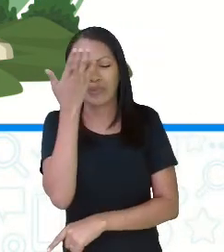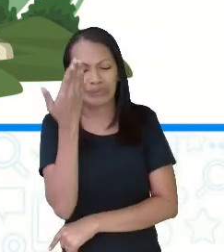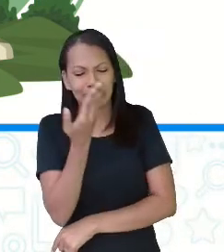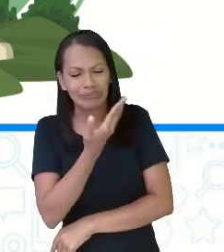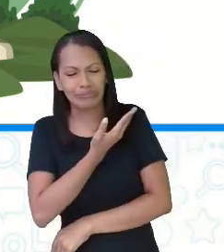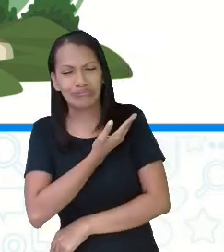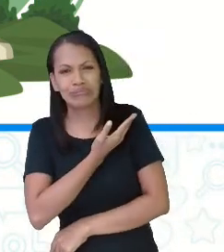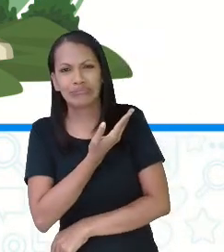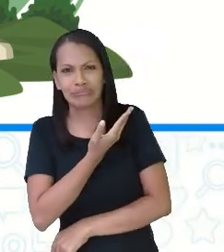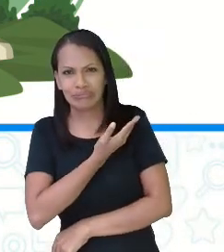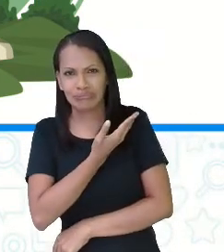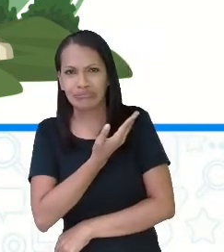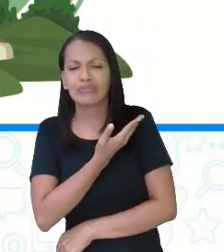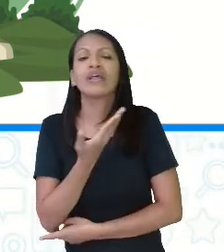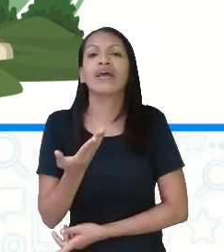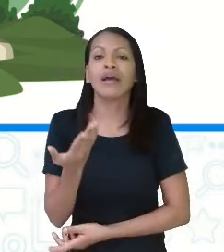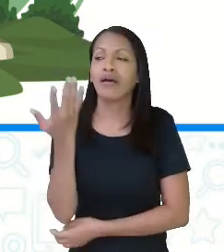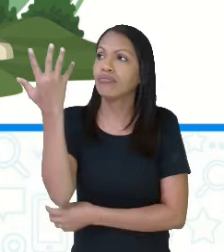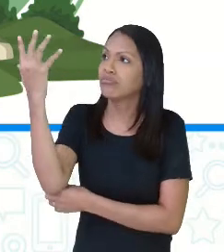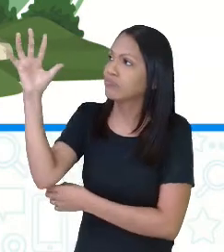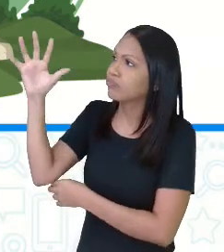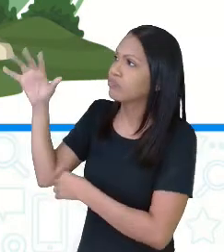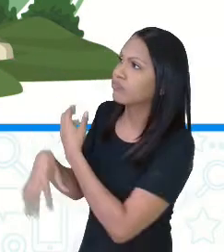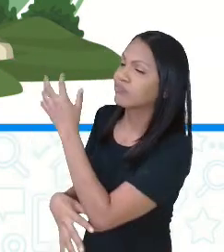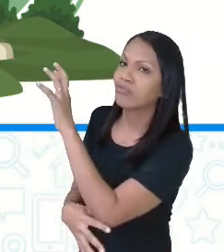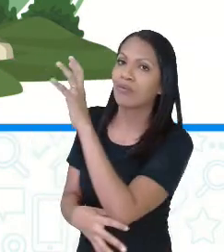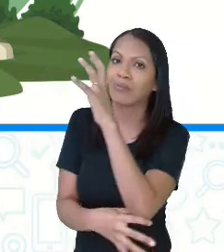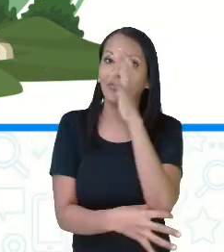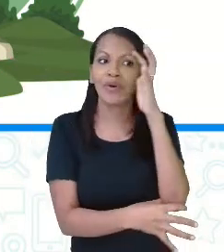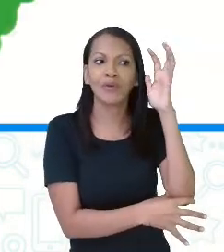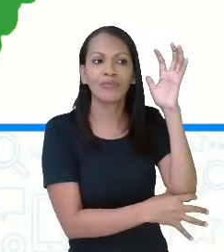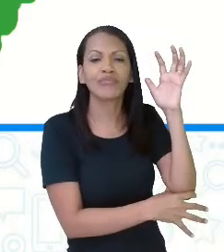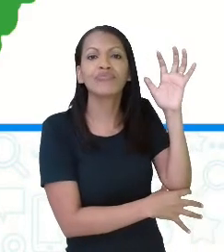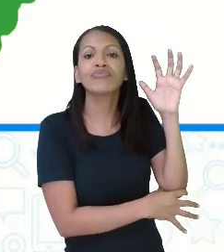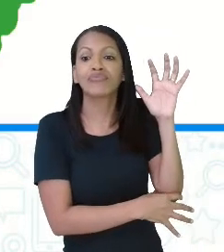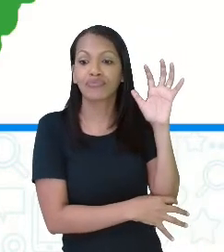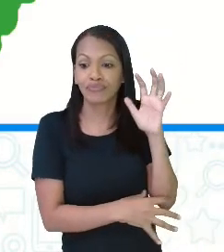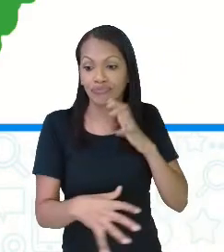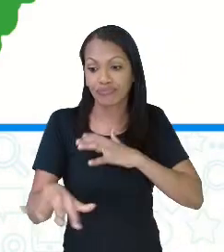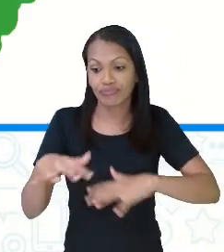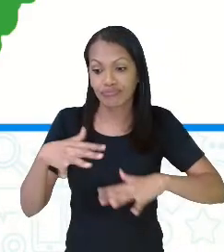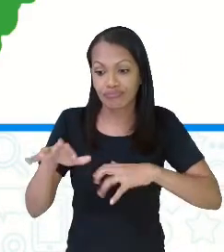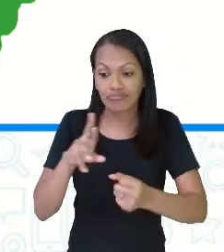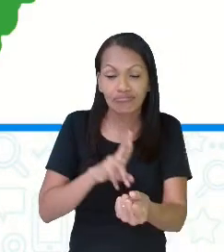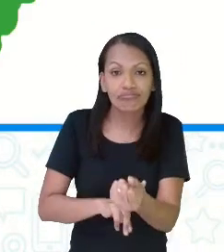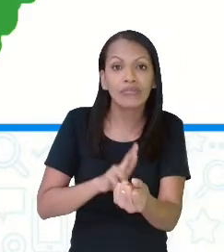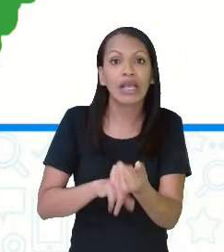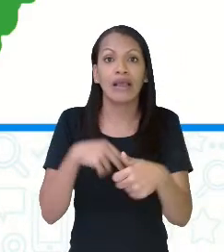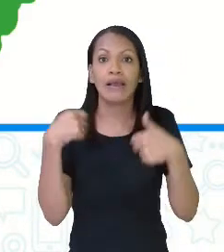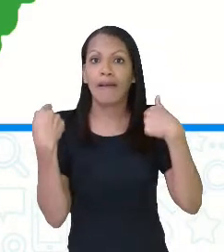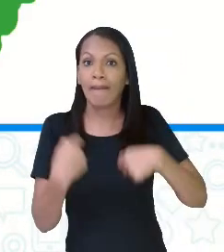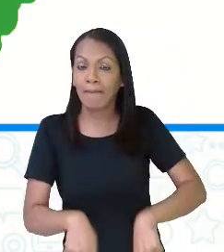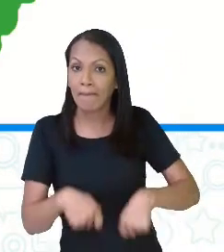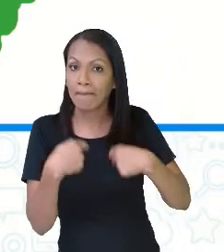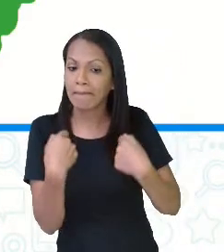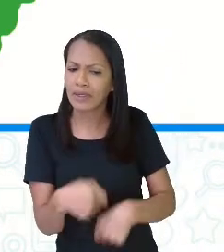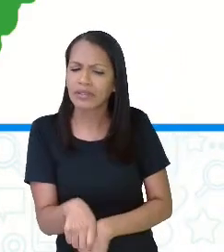coração, a voz da natureza, o choro do nosso chão. É preciso